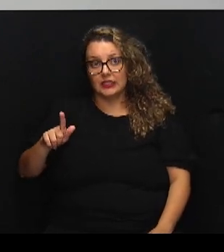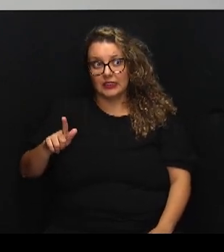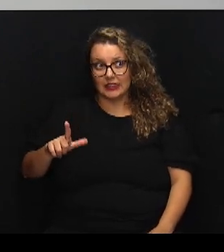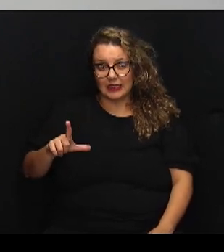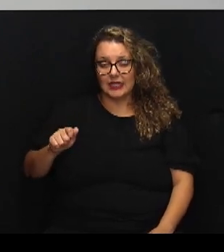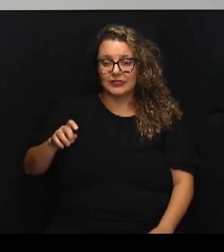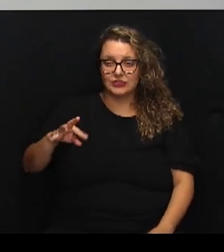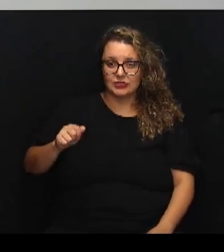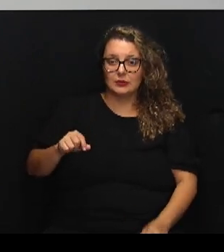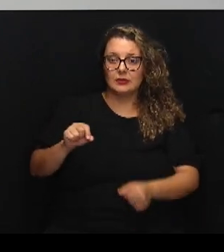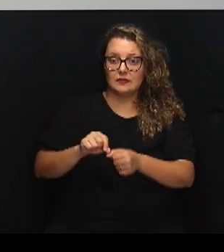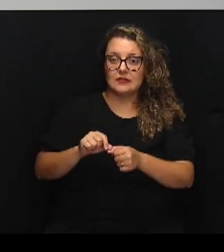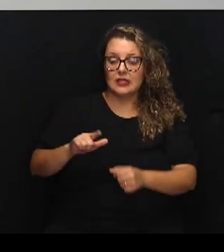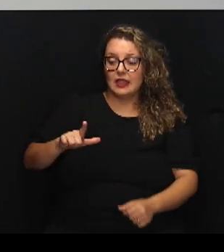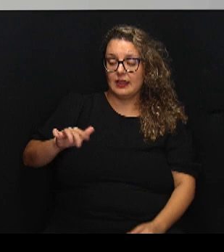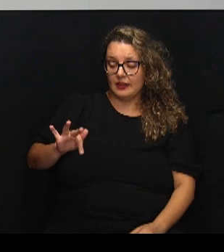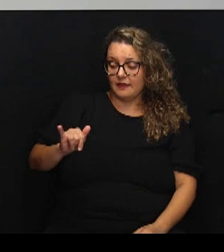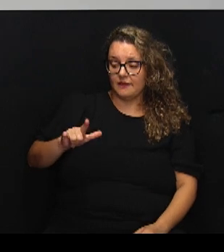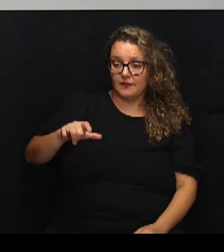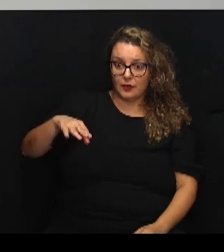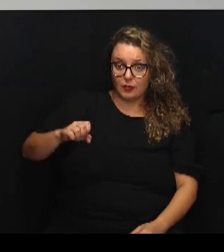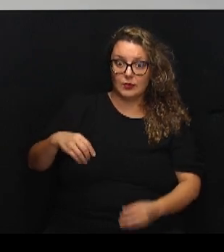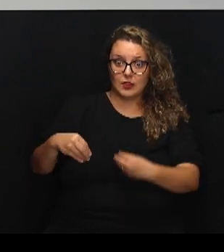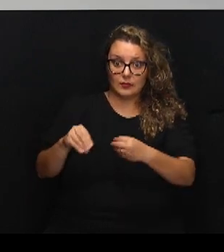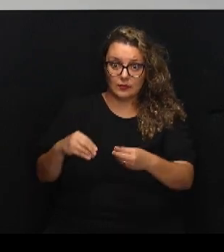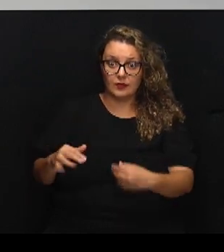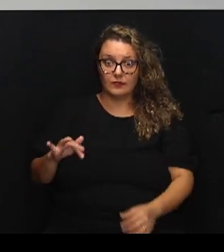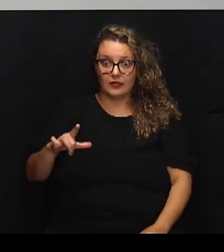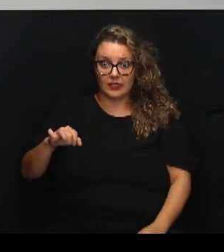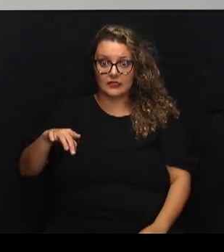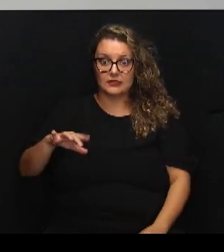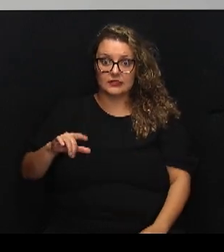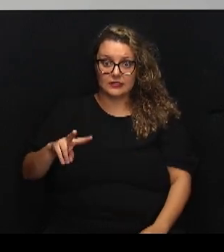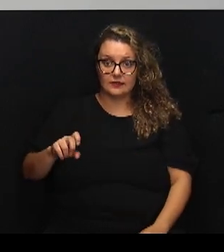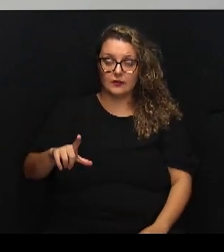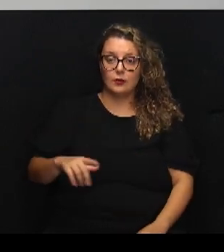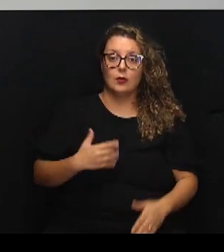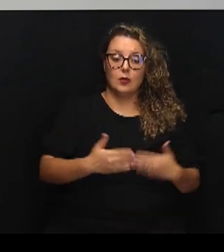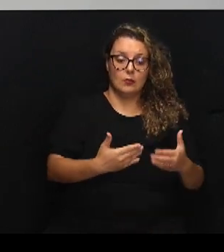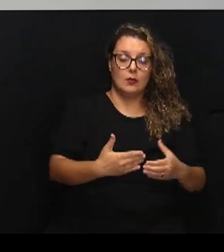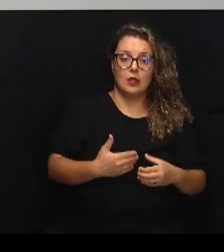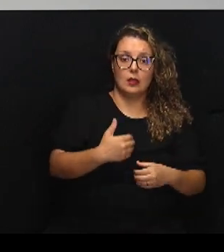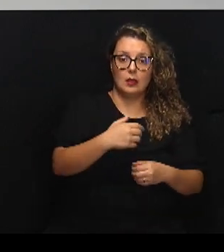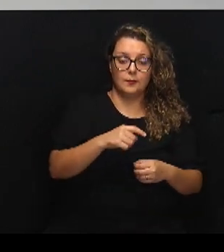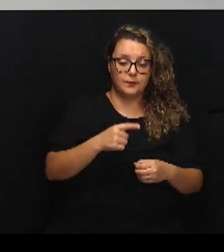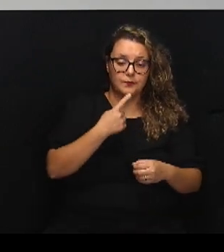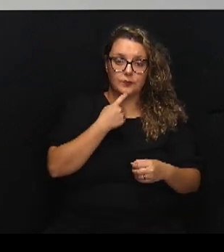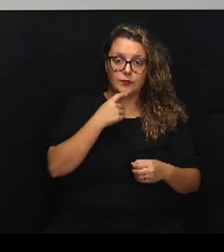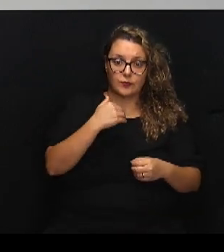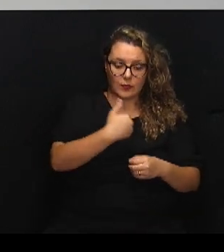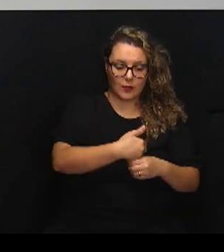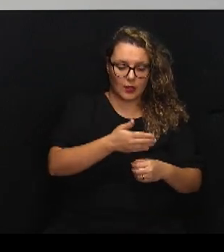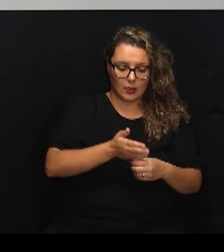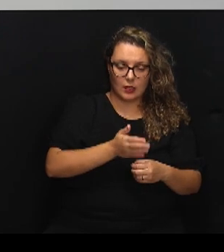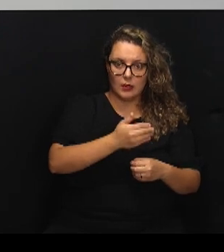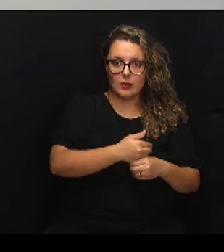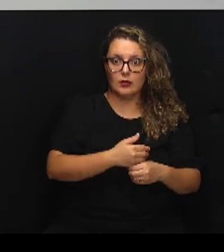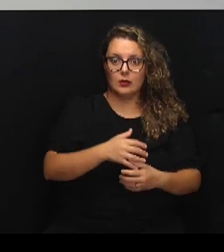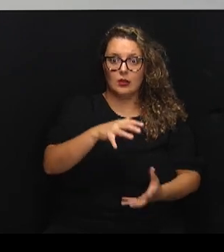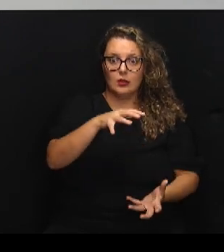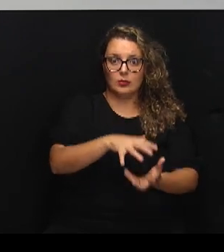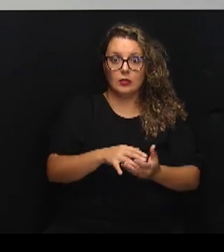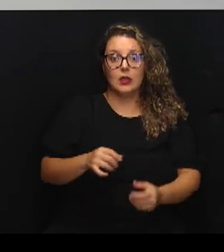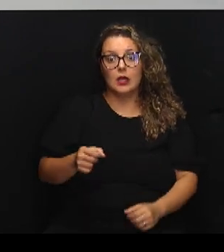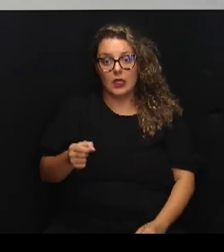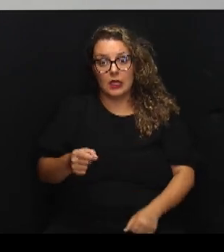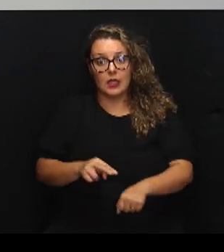filmes flexíveis. Um outro exemplo também são os resíduos do processamento de tomate. Né? Tomate, quando